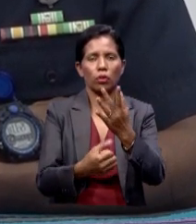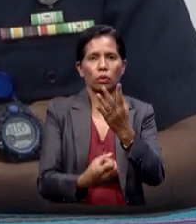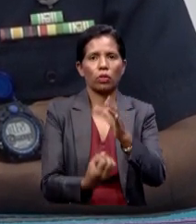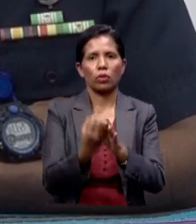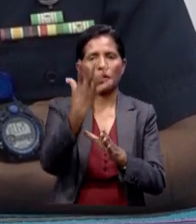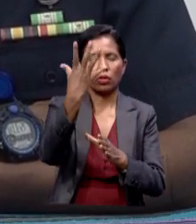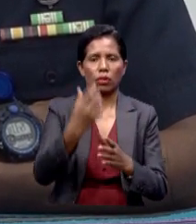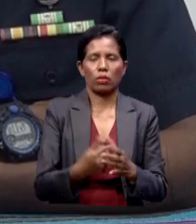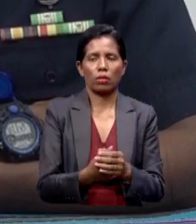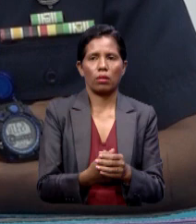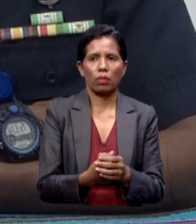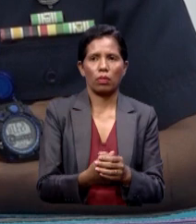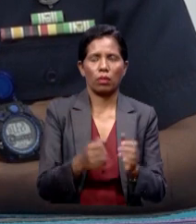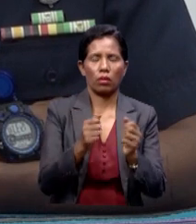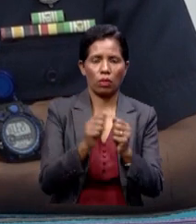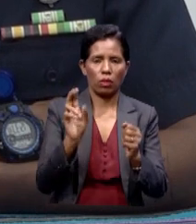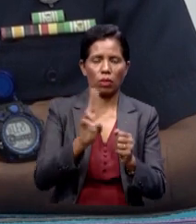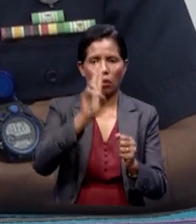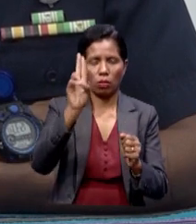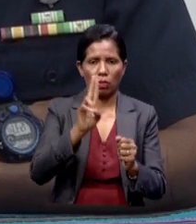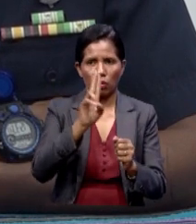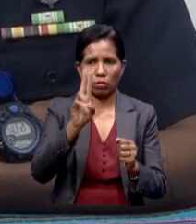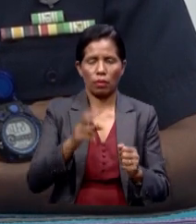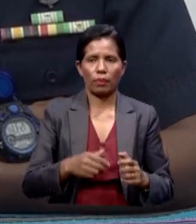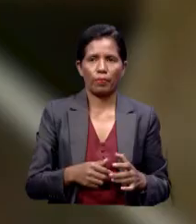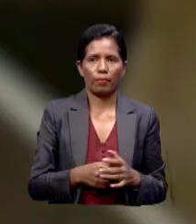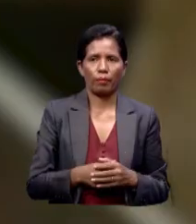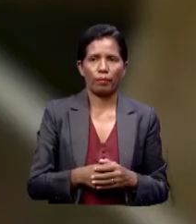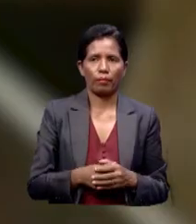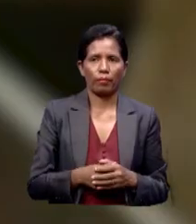pensioni hena ba ho uza uza be